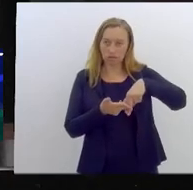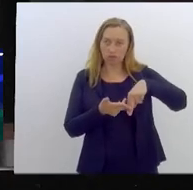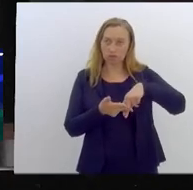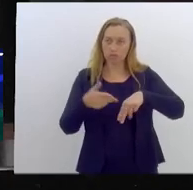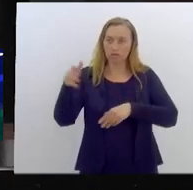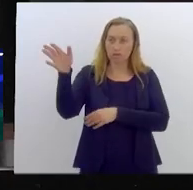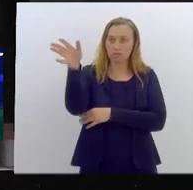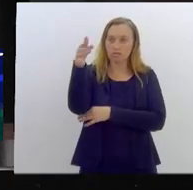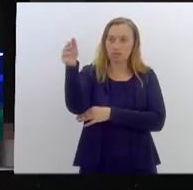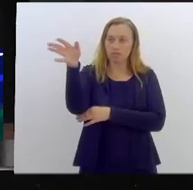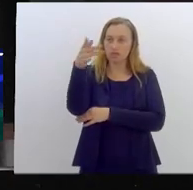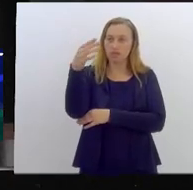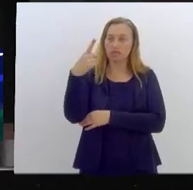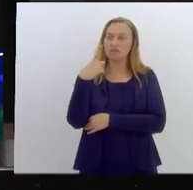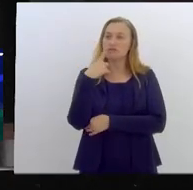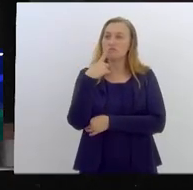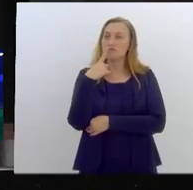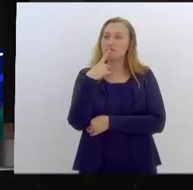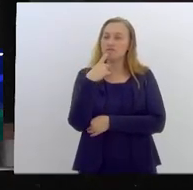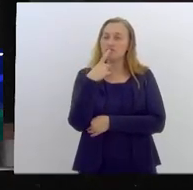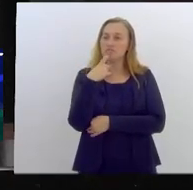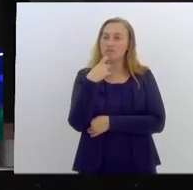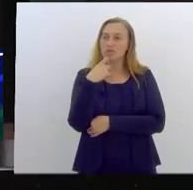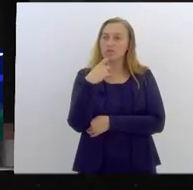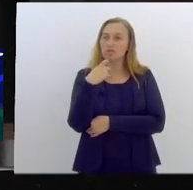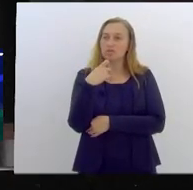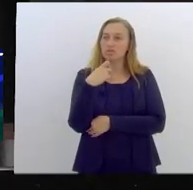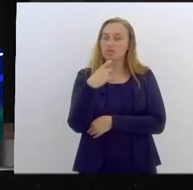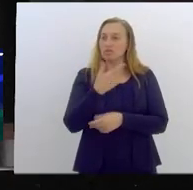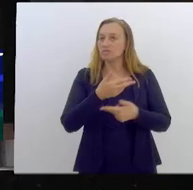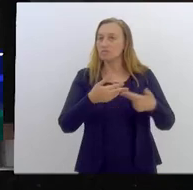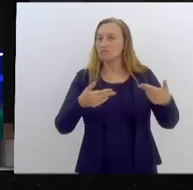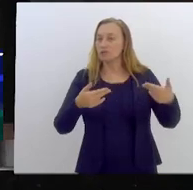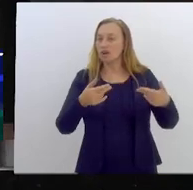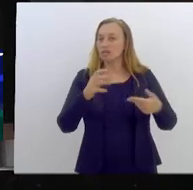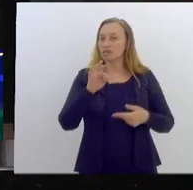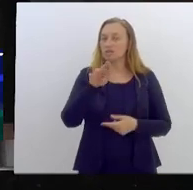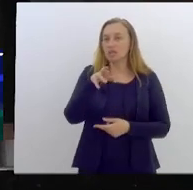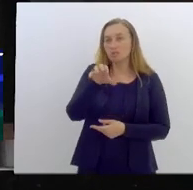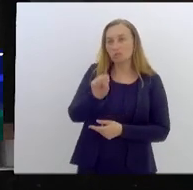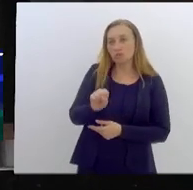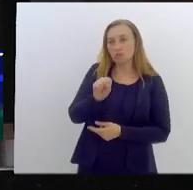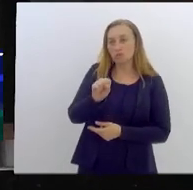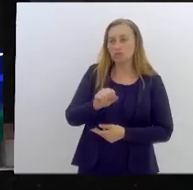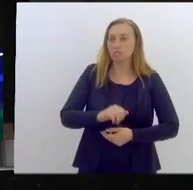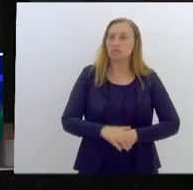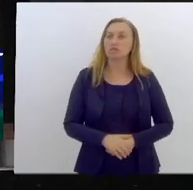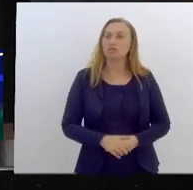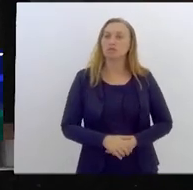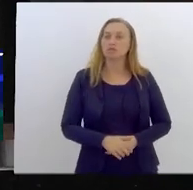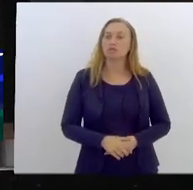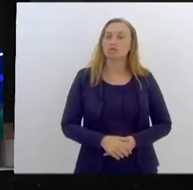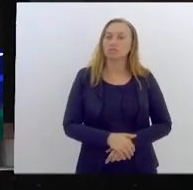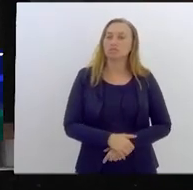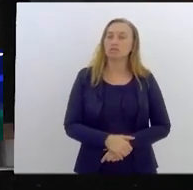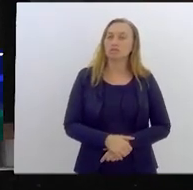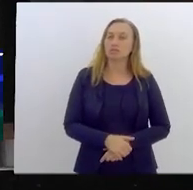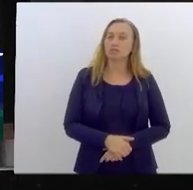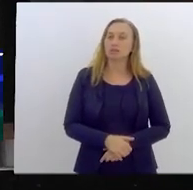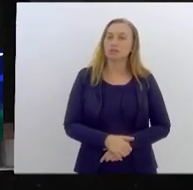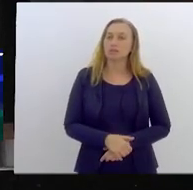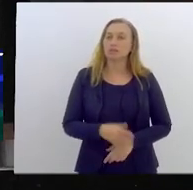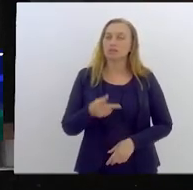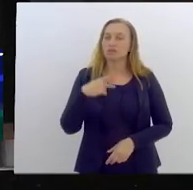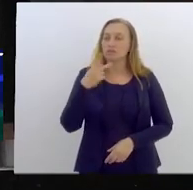vermelhas monstruosas, cheias de símbolos, e pregavam, né, exatamente